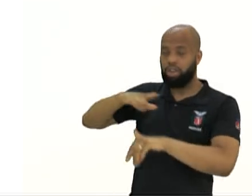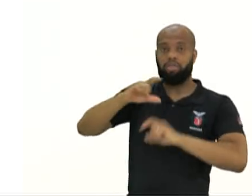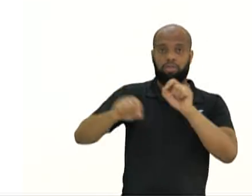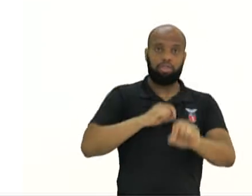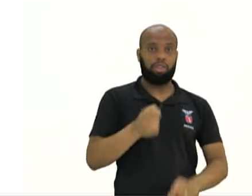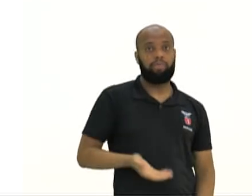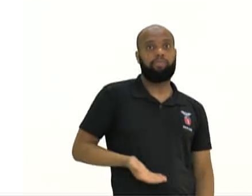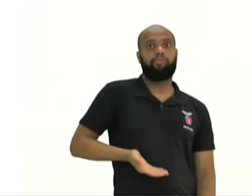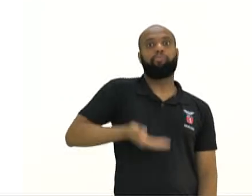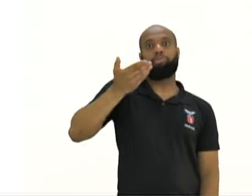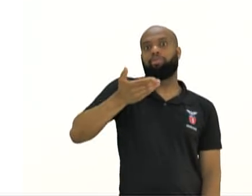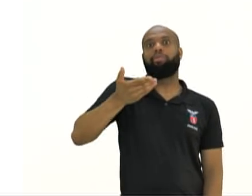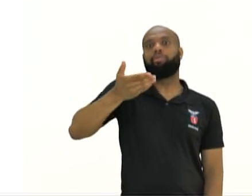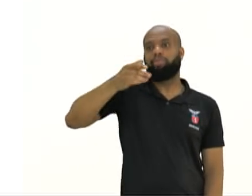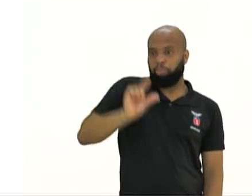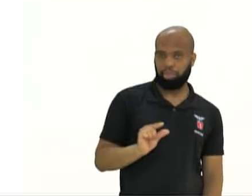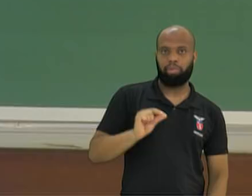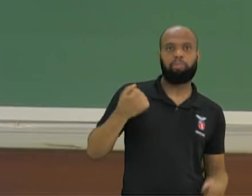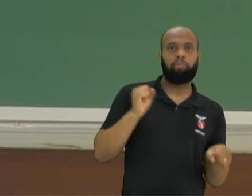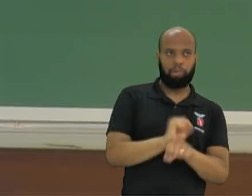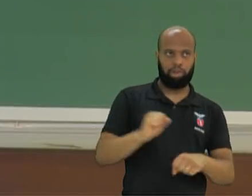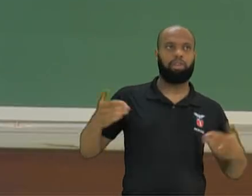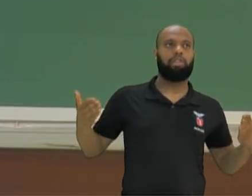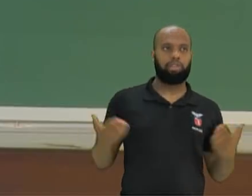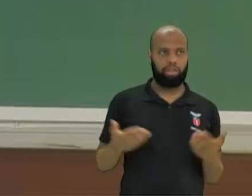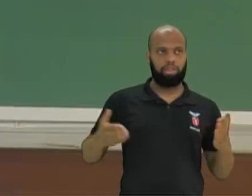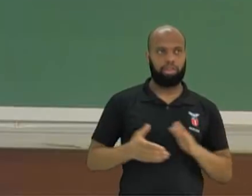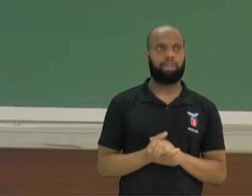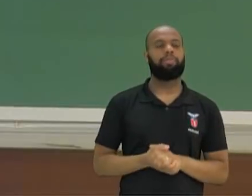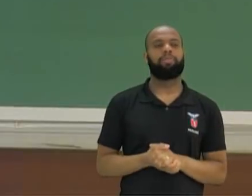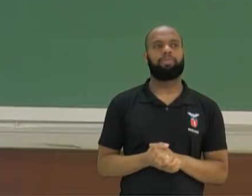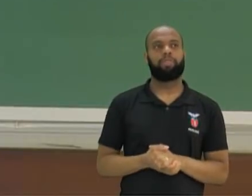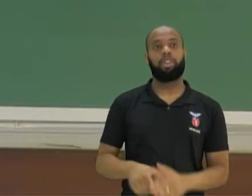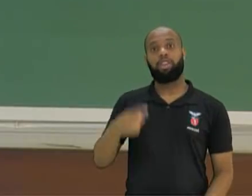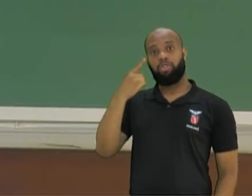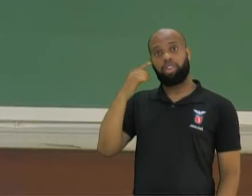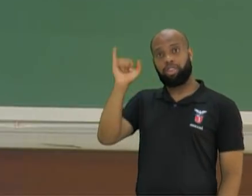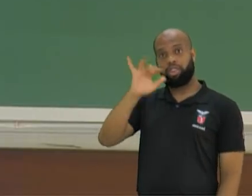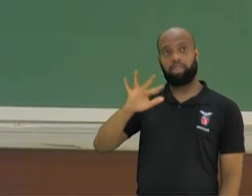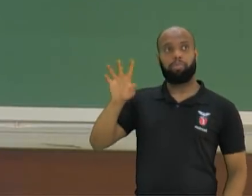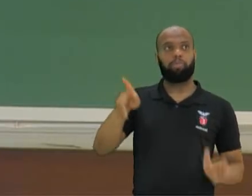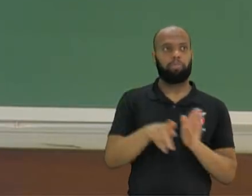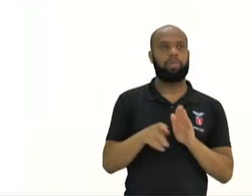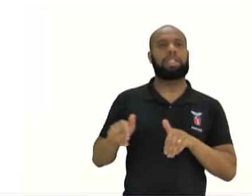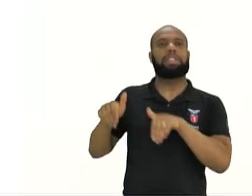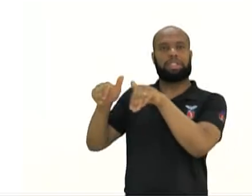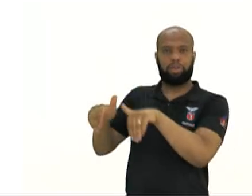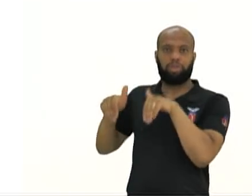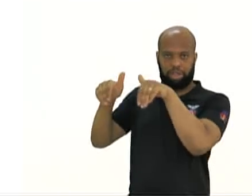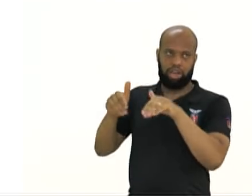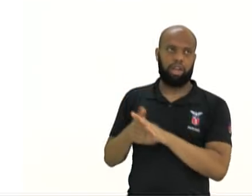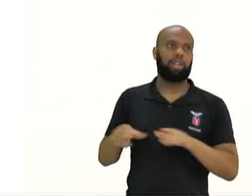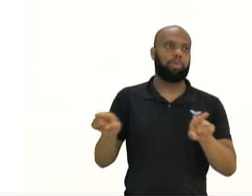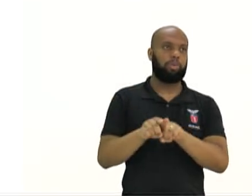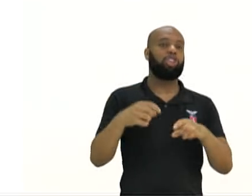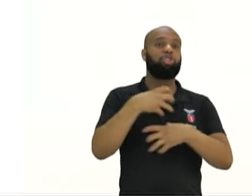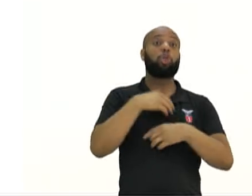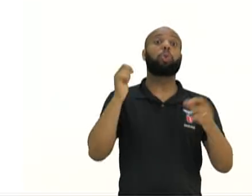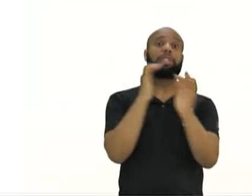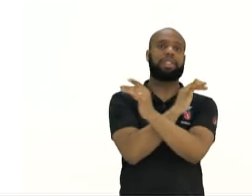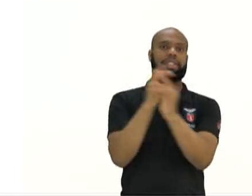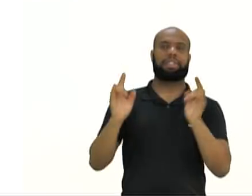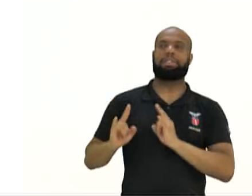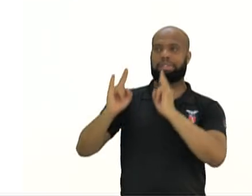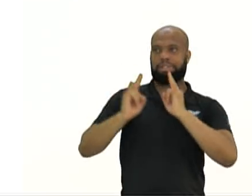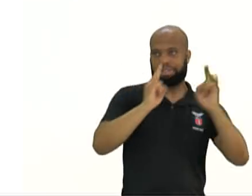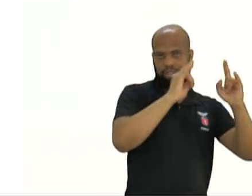que foi parado agora, interrompido. Aí uma imagem só para você ver a urbanização aí